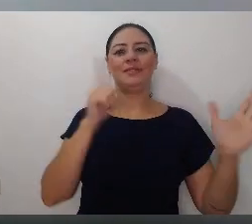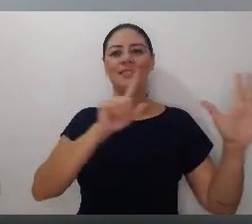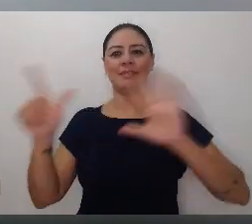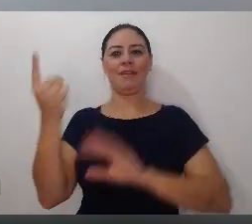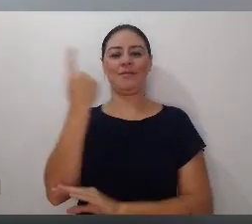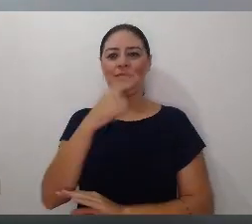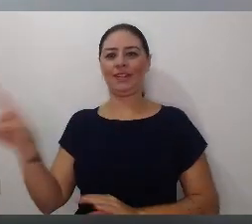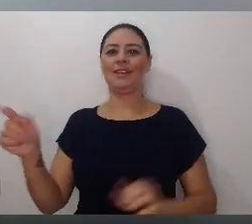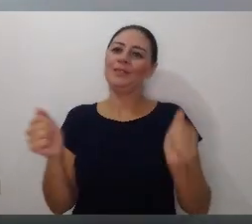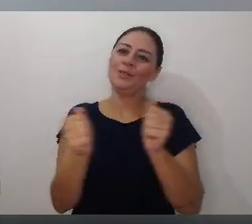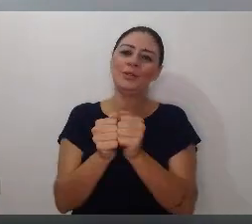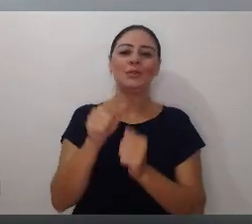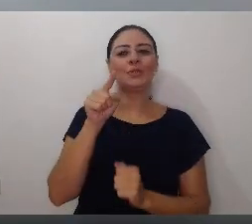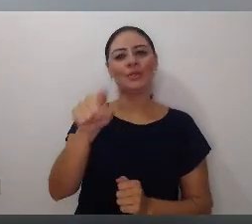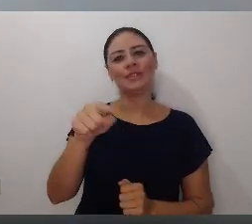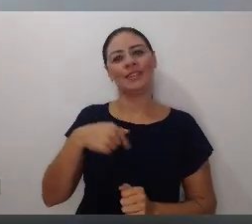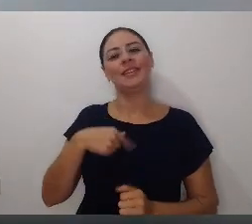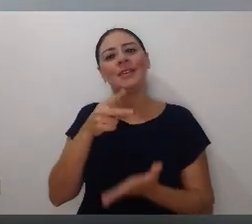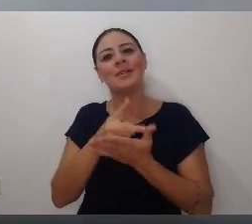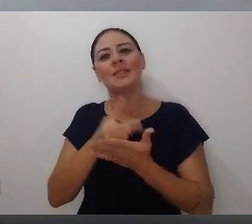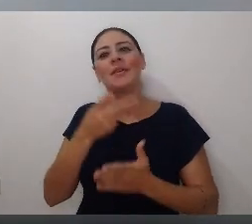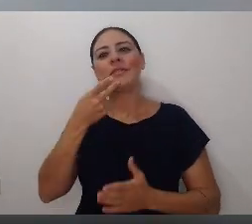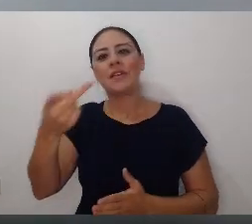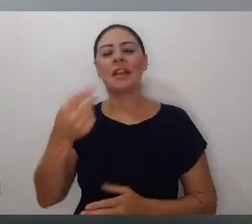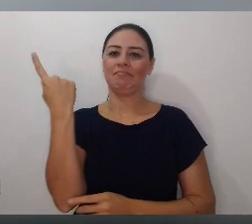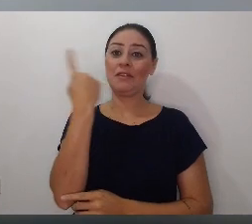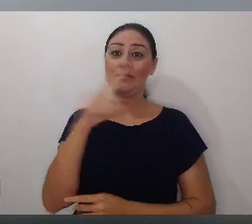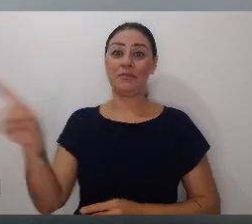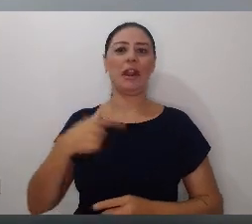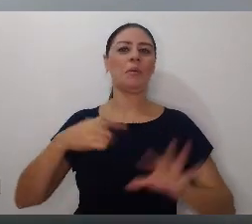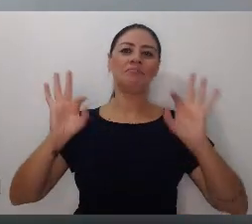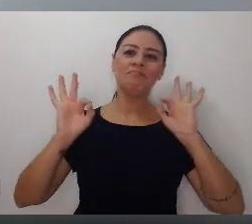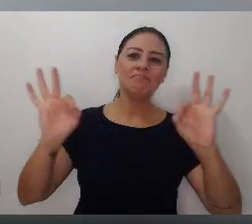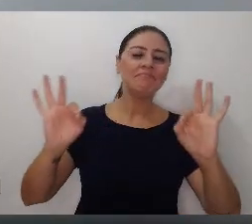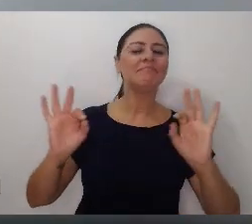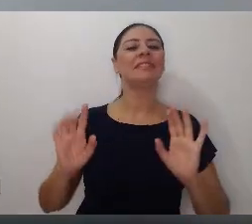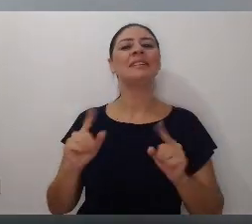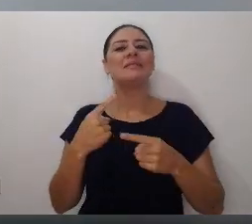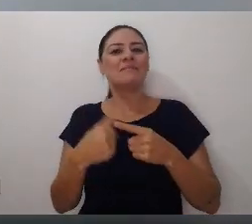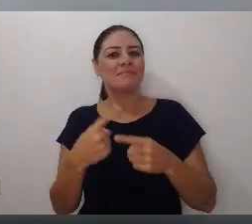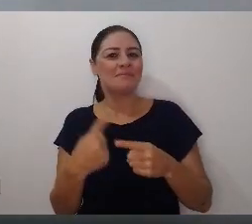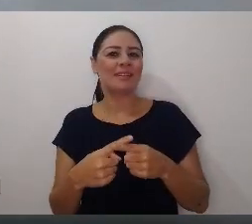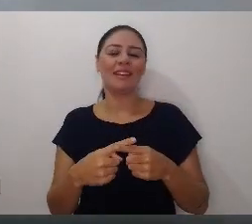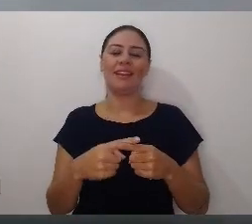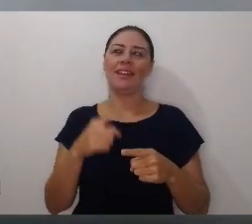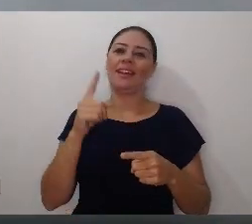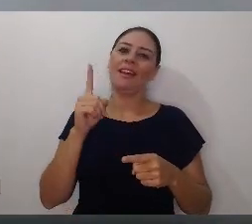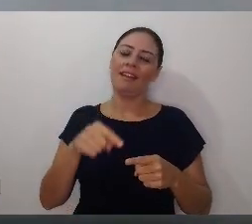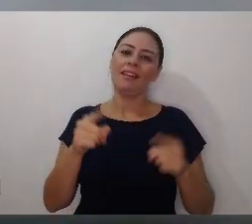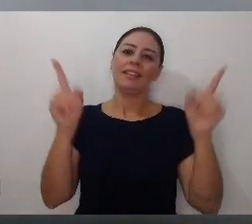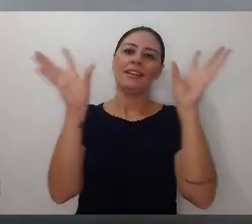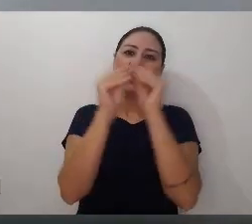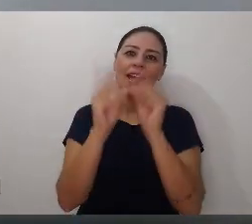encerrando a semana com você. Eu disse assim para todo mundo, encerramos com chave de ouro, né? Porque